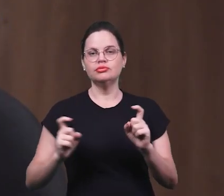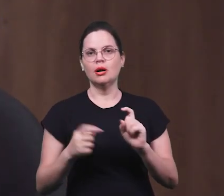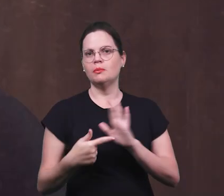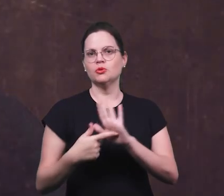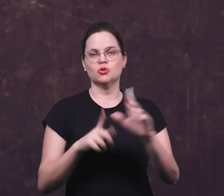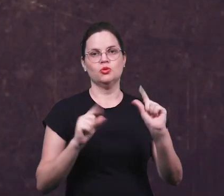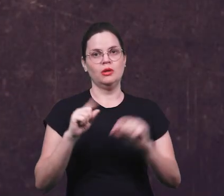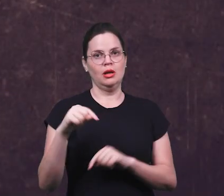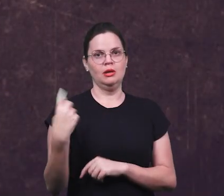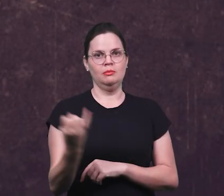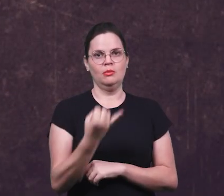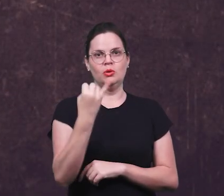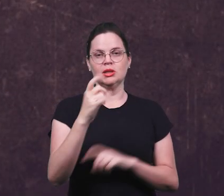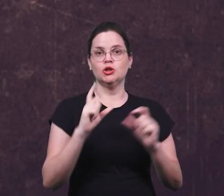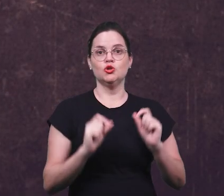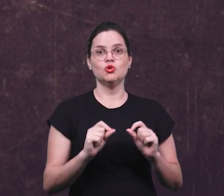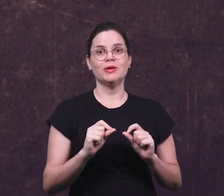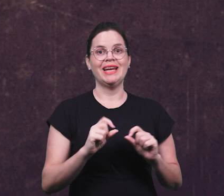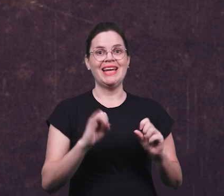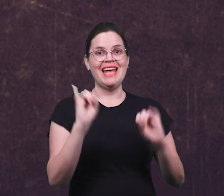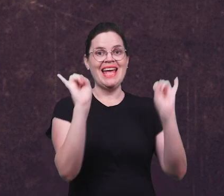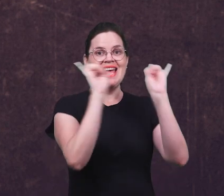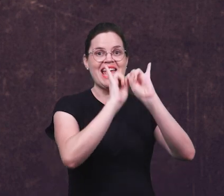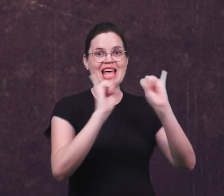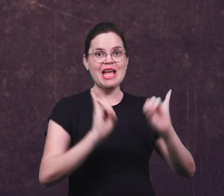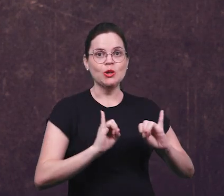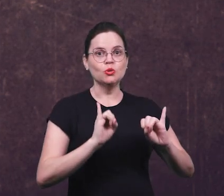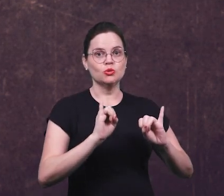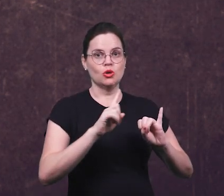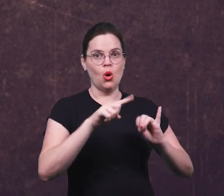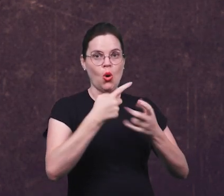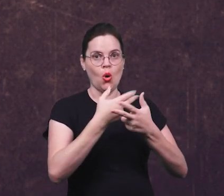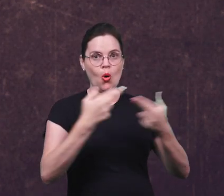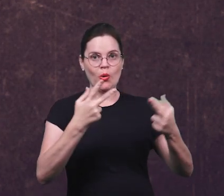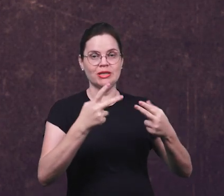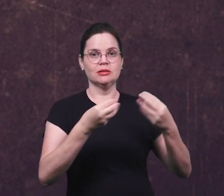28, abstenhar das coisas sacrificadas a ídolos, né?